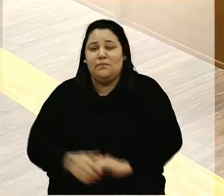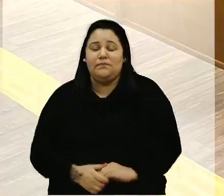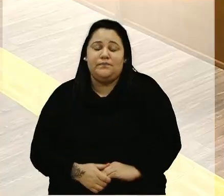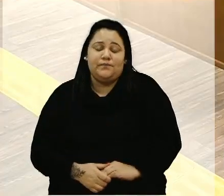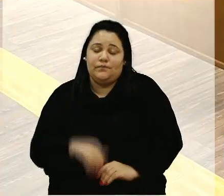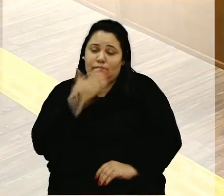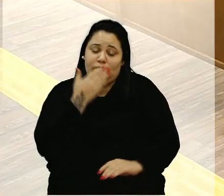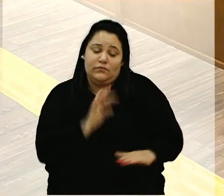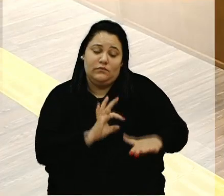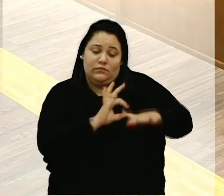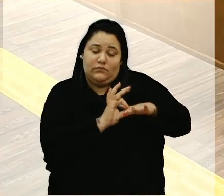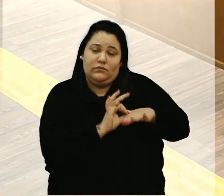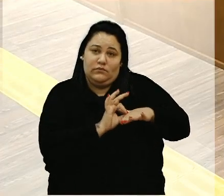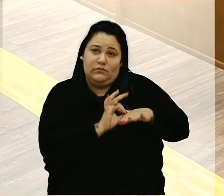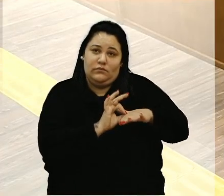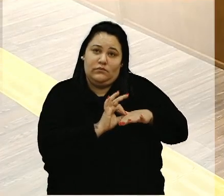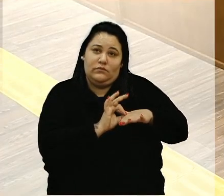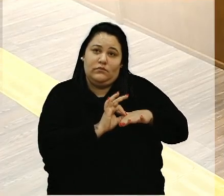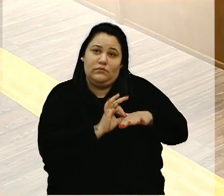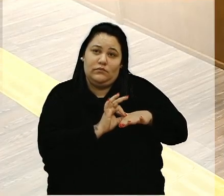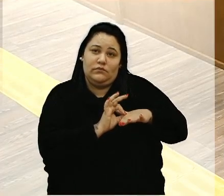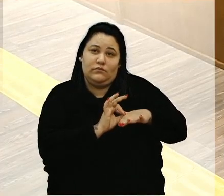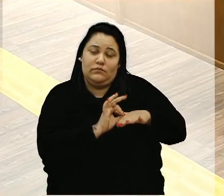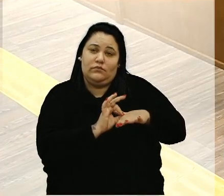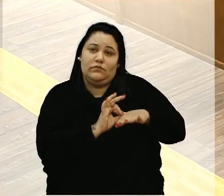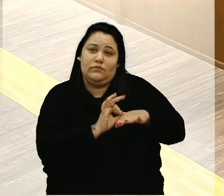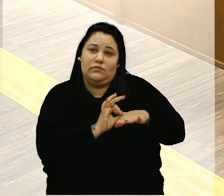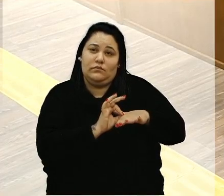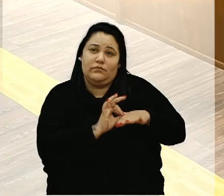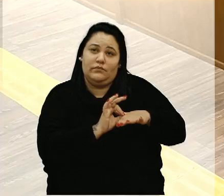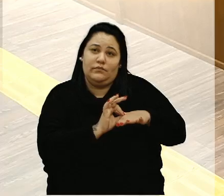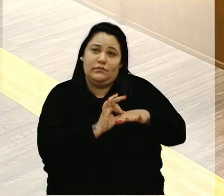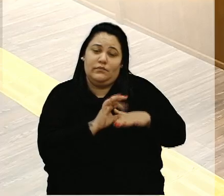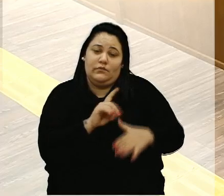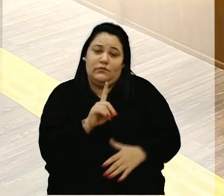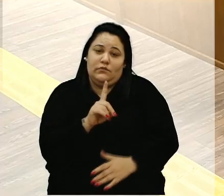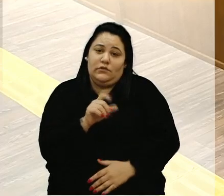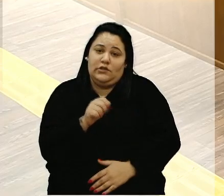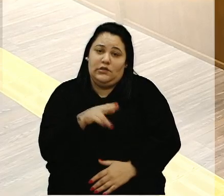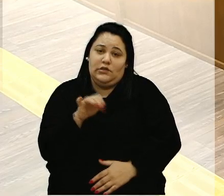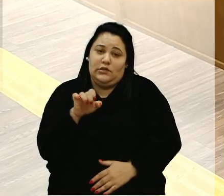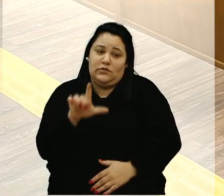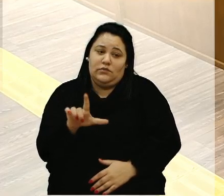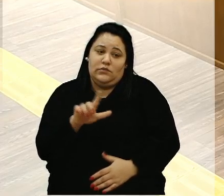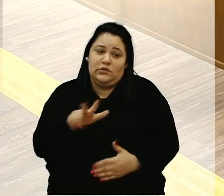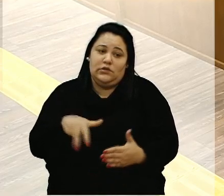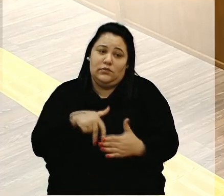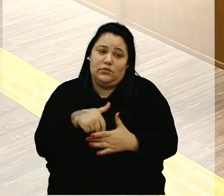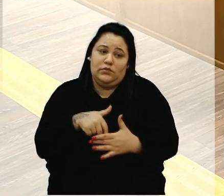Bancada do Republicanos, na tribuna, vereador Daniel Santos.